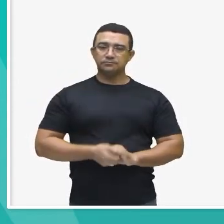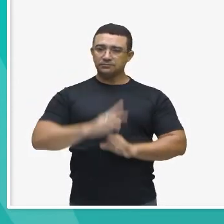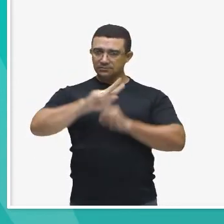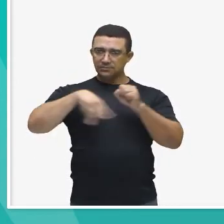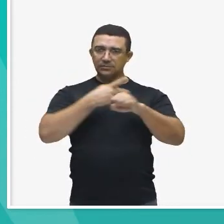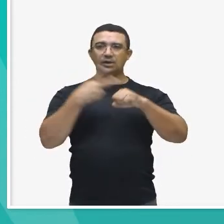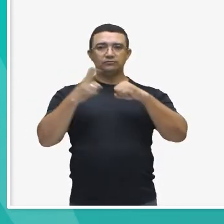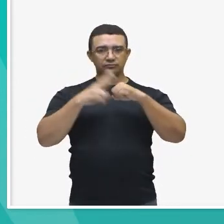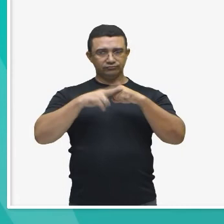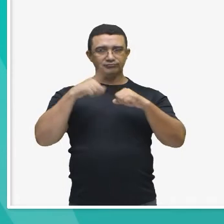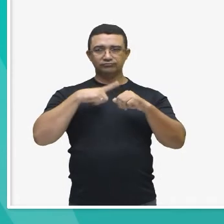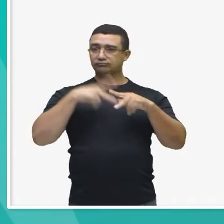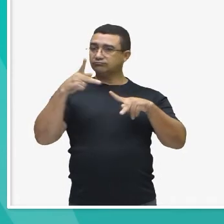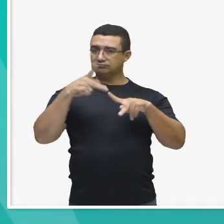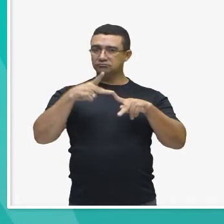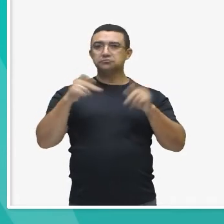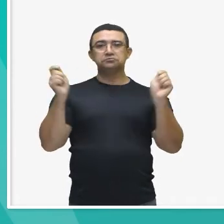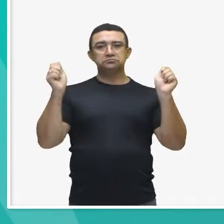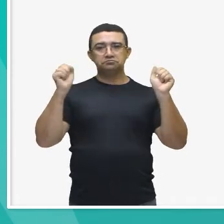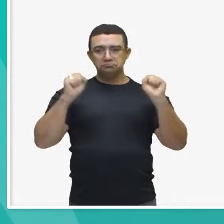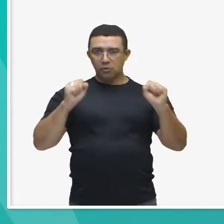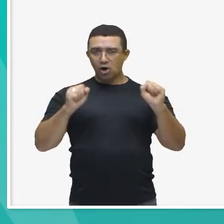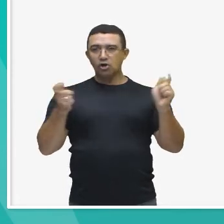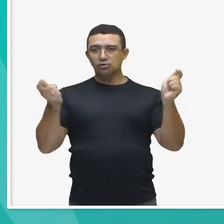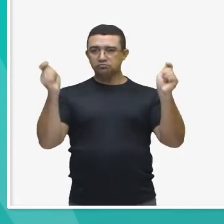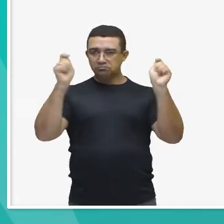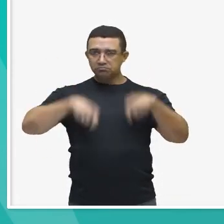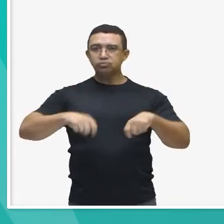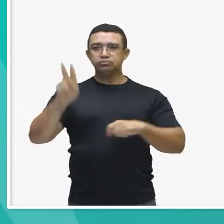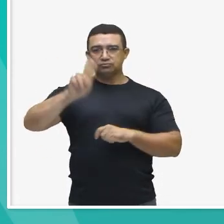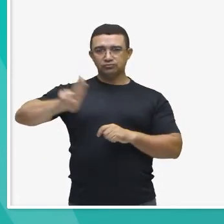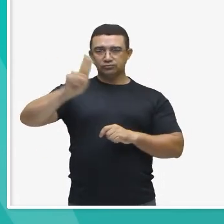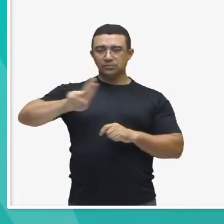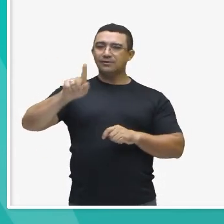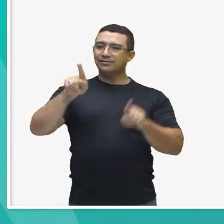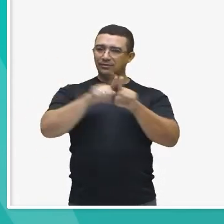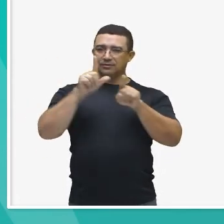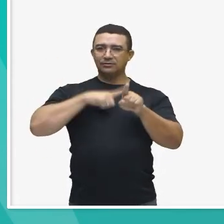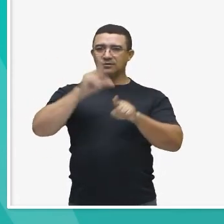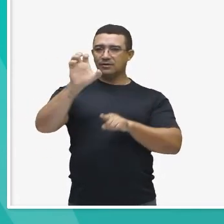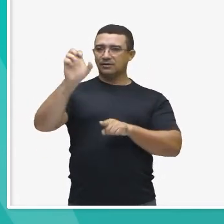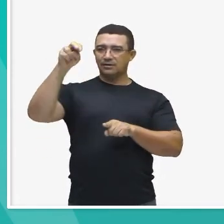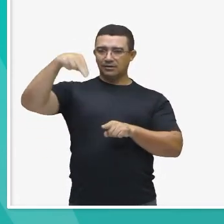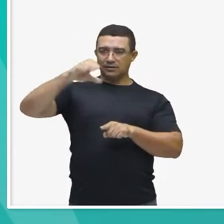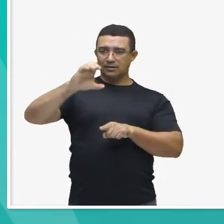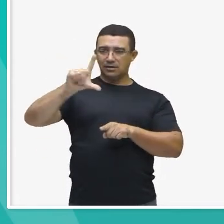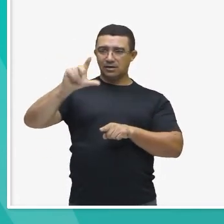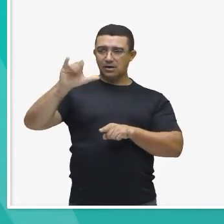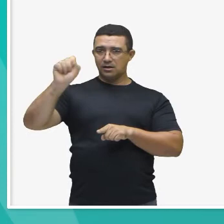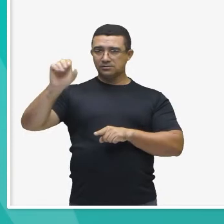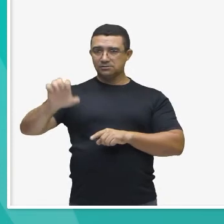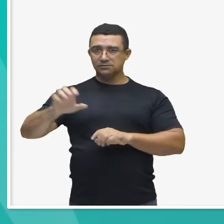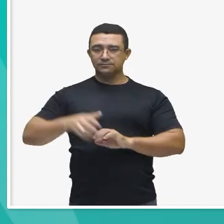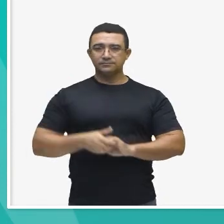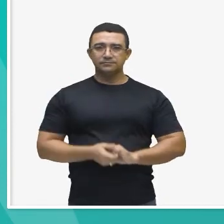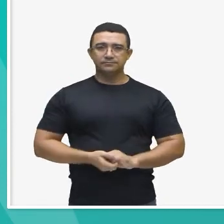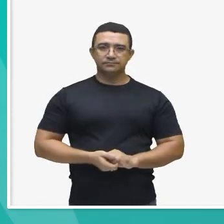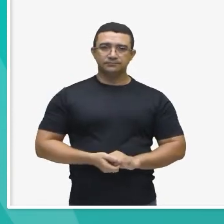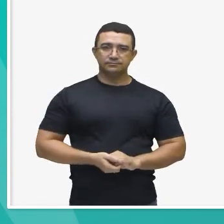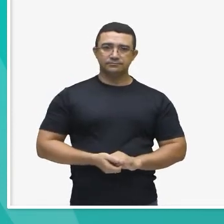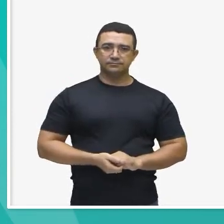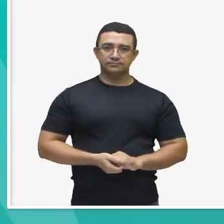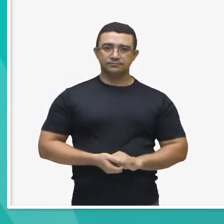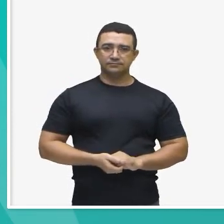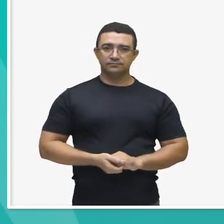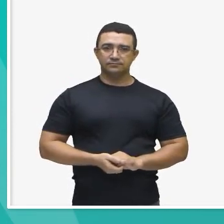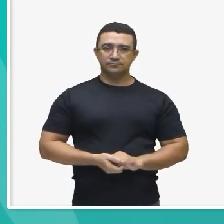O pronome. Então, eu tenho outra ênclise, né? O caso de ênclise. O verbo,